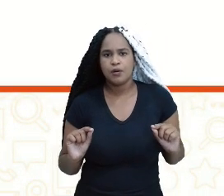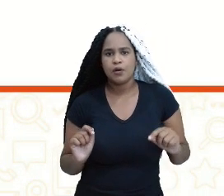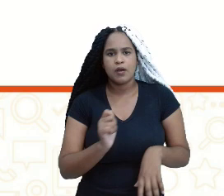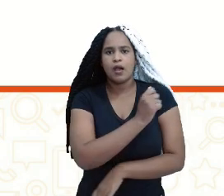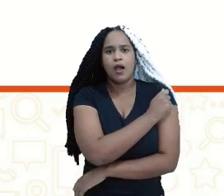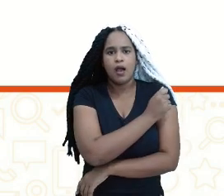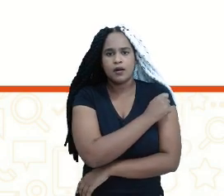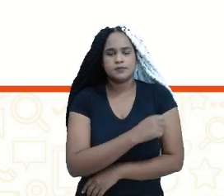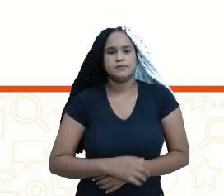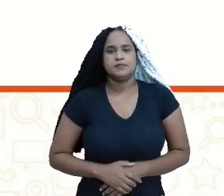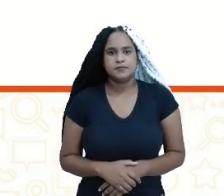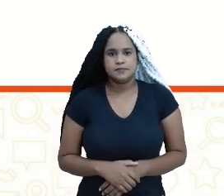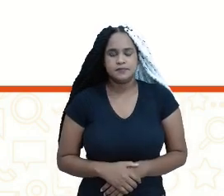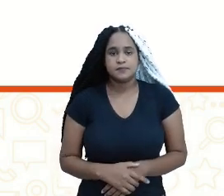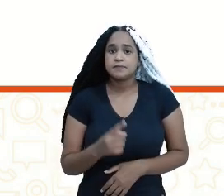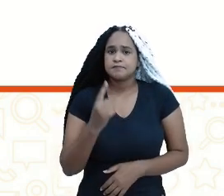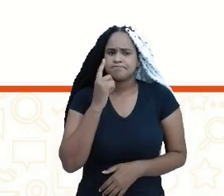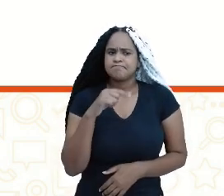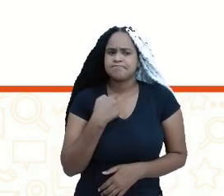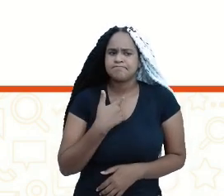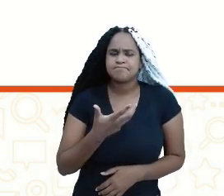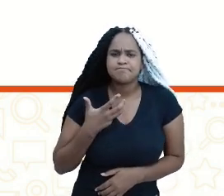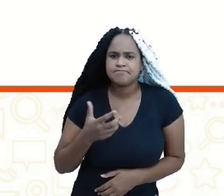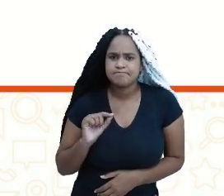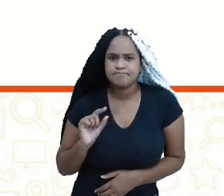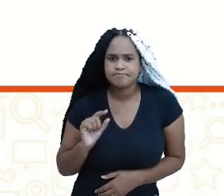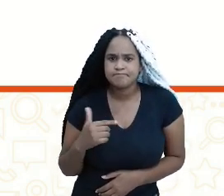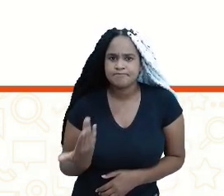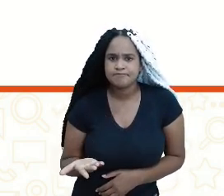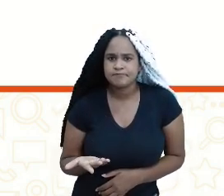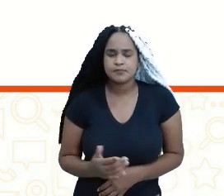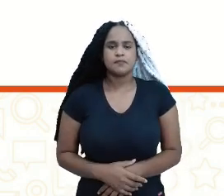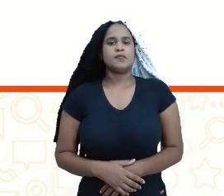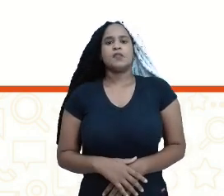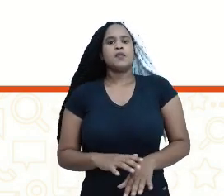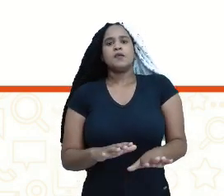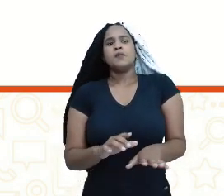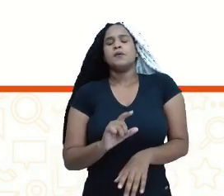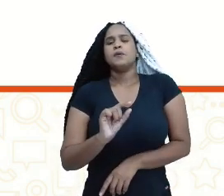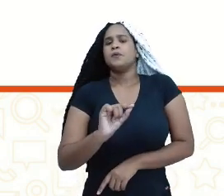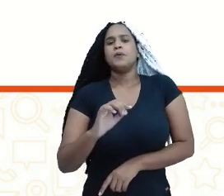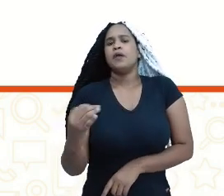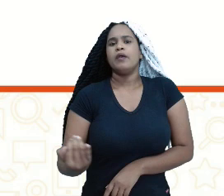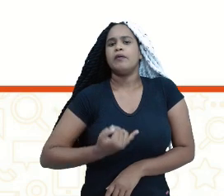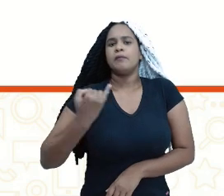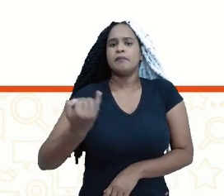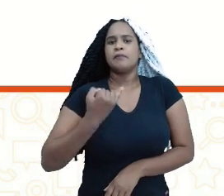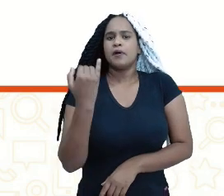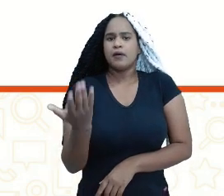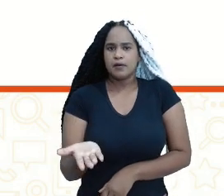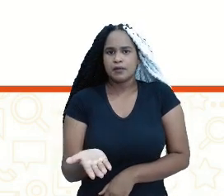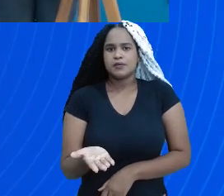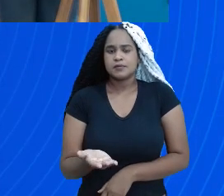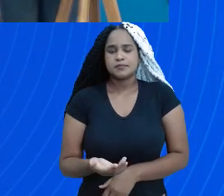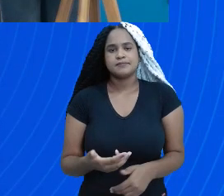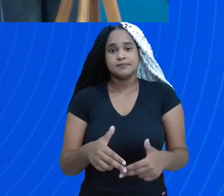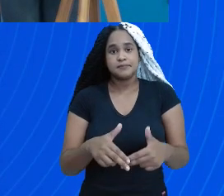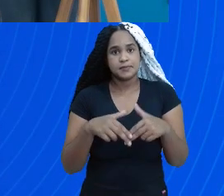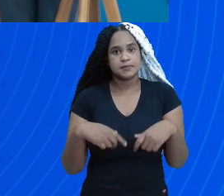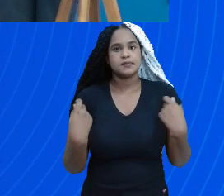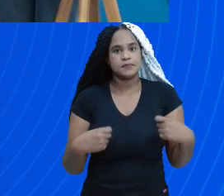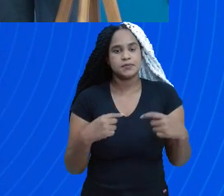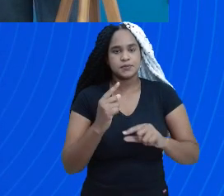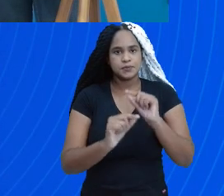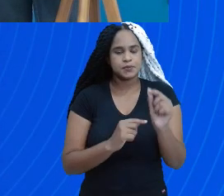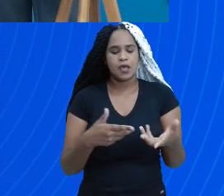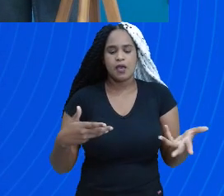que é desejado, né? O que é fundamental. Então, por isso que a gente precisa ter uma